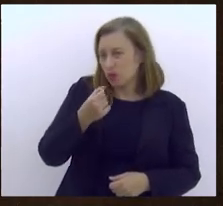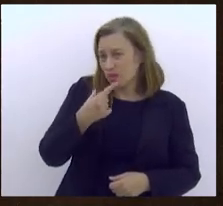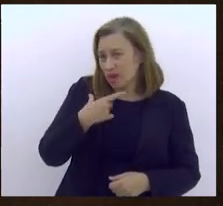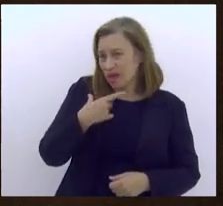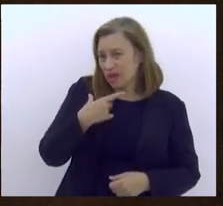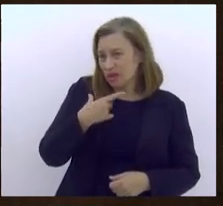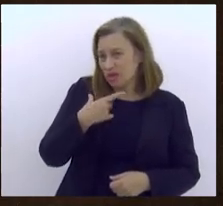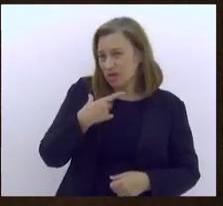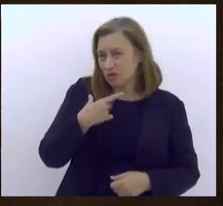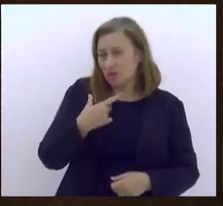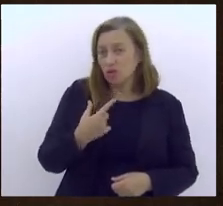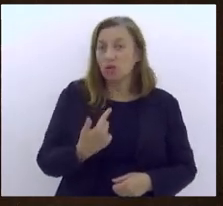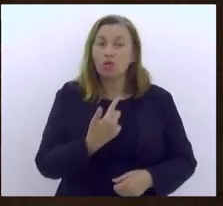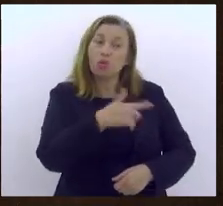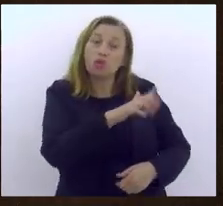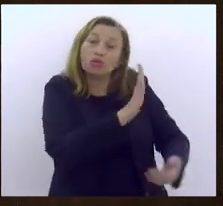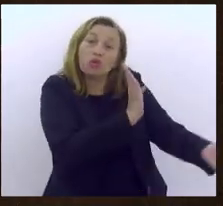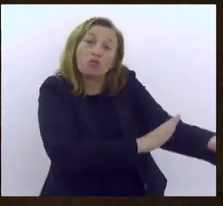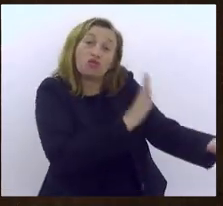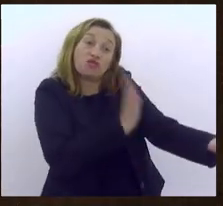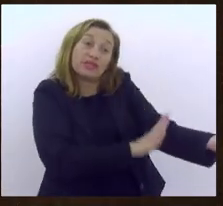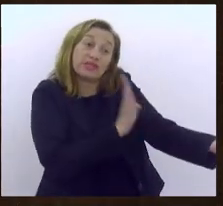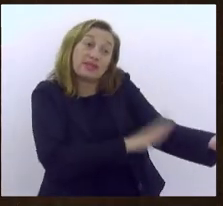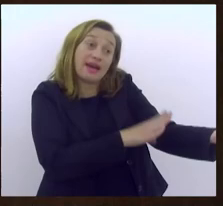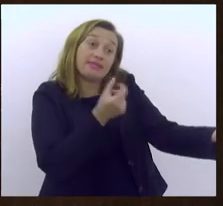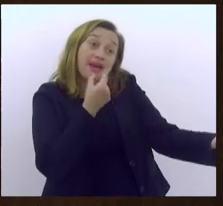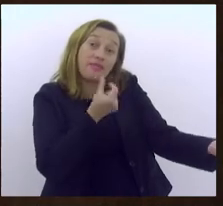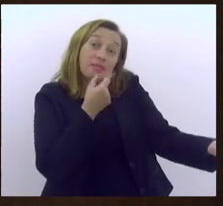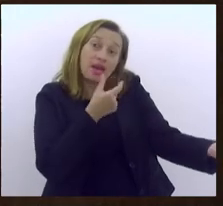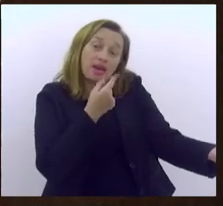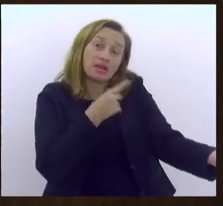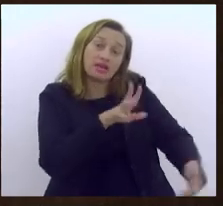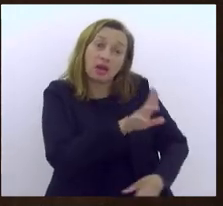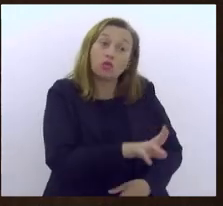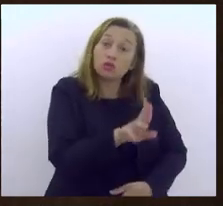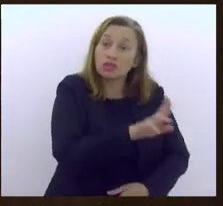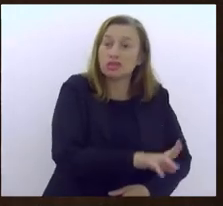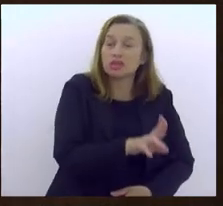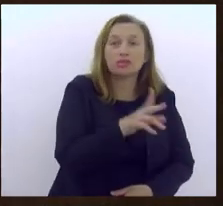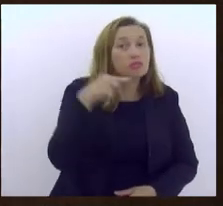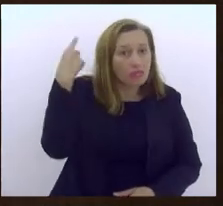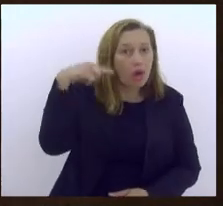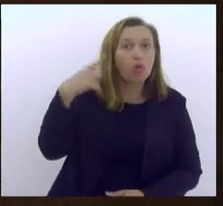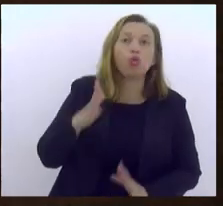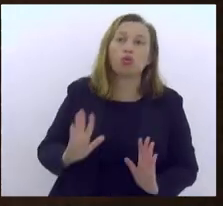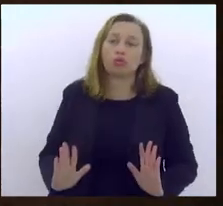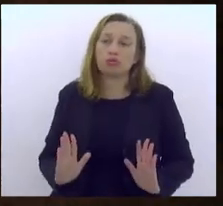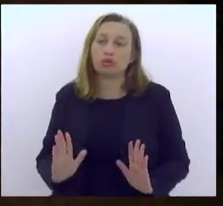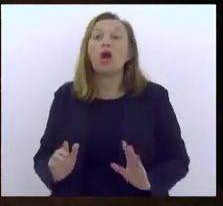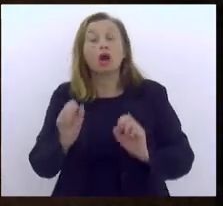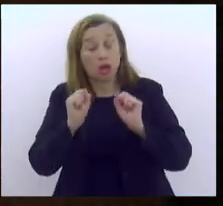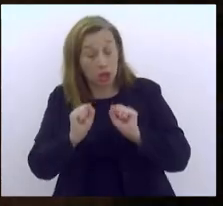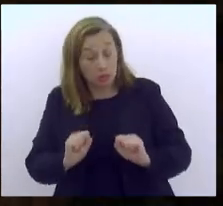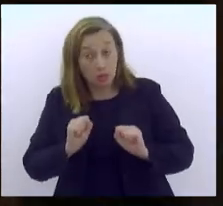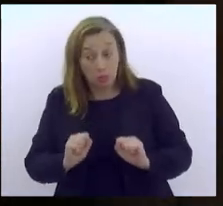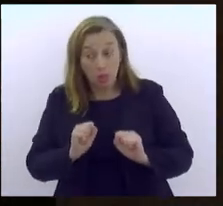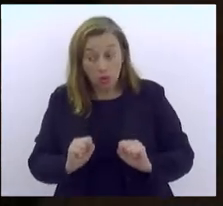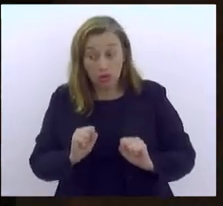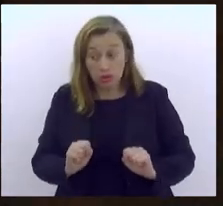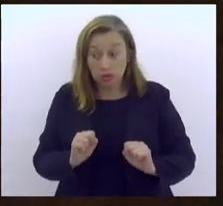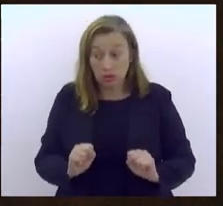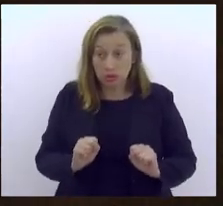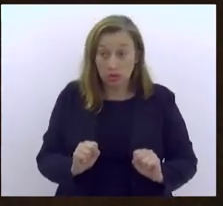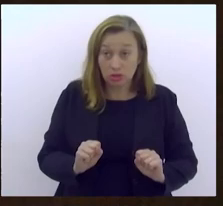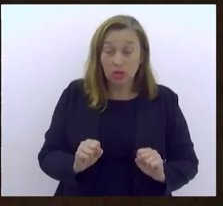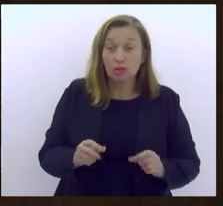coisa é o cara que é viciado no ópio, que ele está fazendo uma coisa, uma maluquice, e que pode também